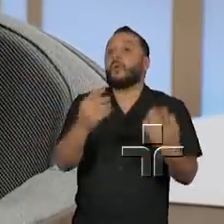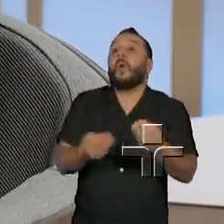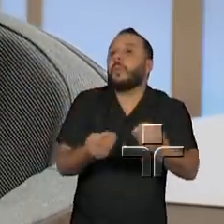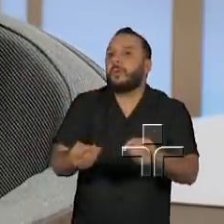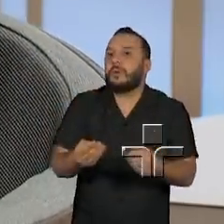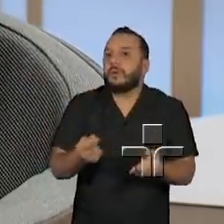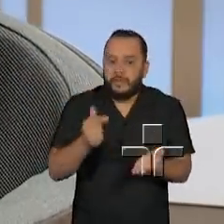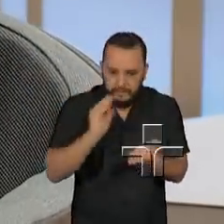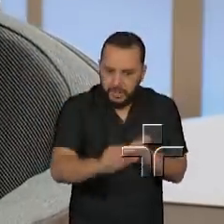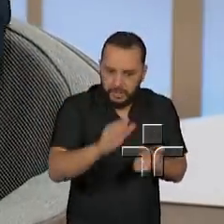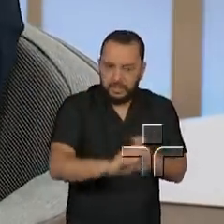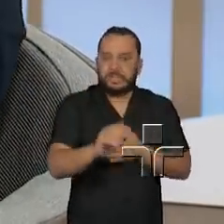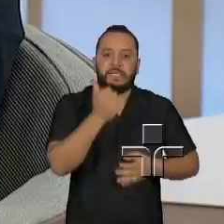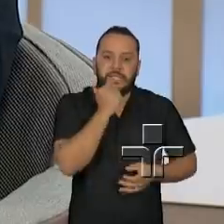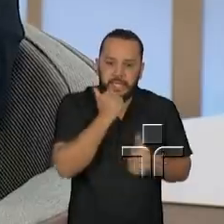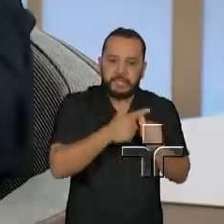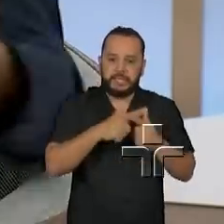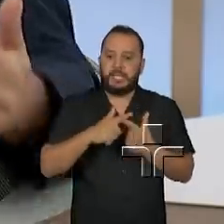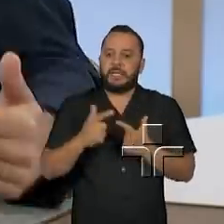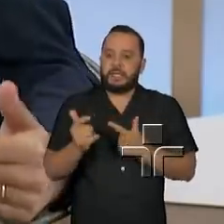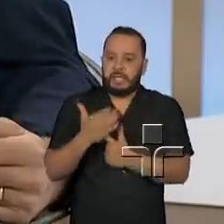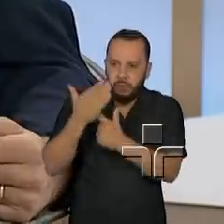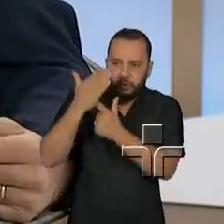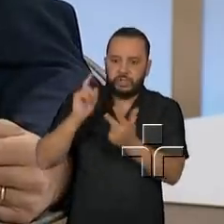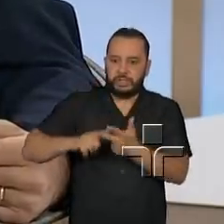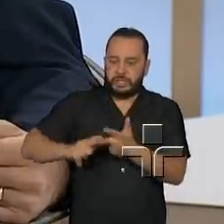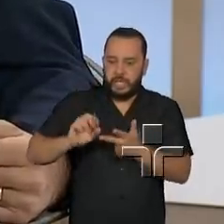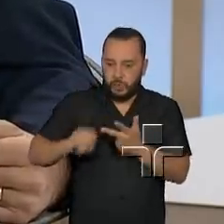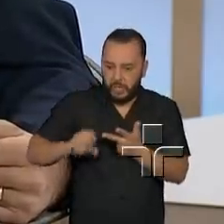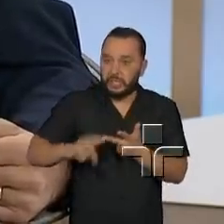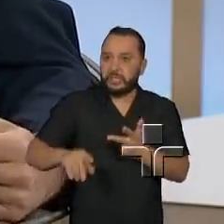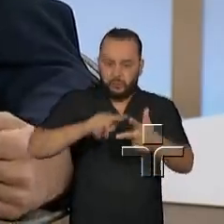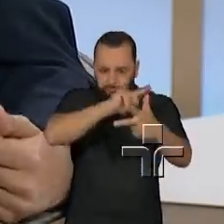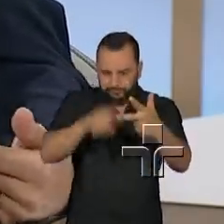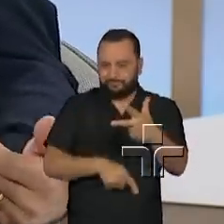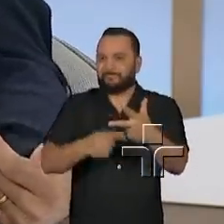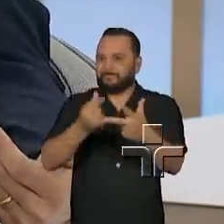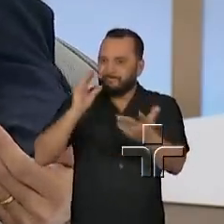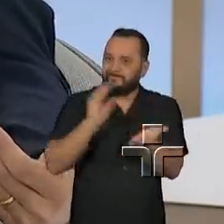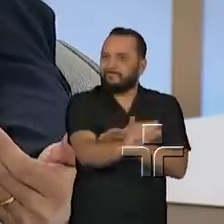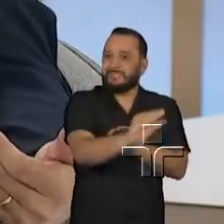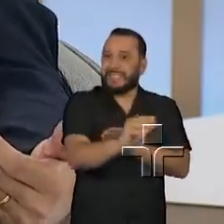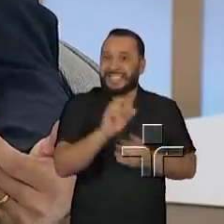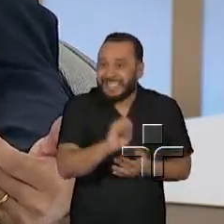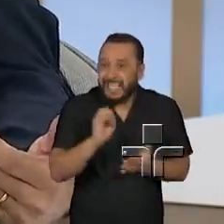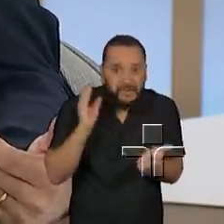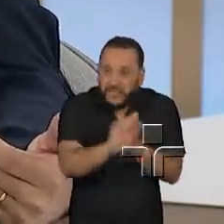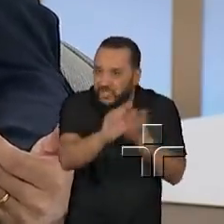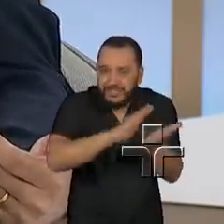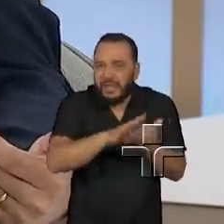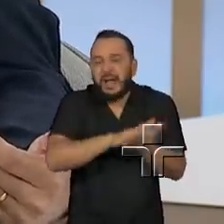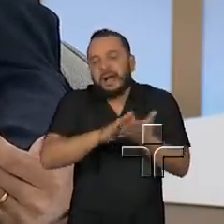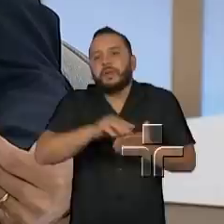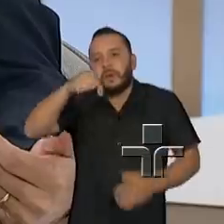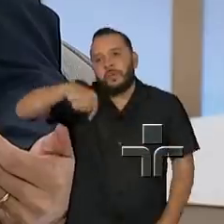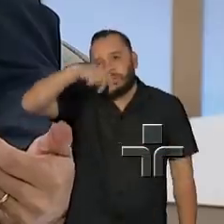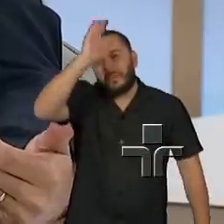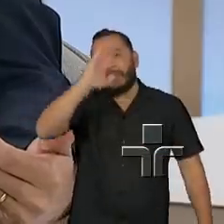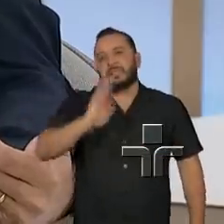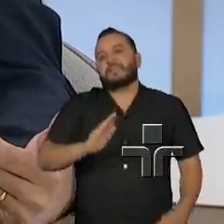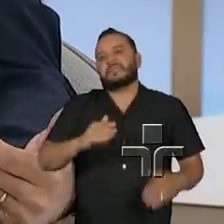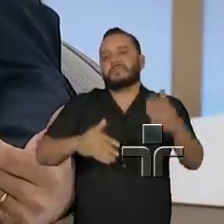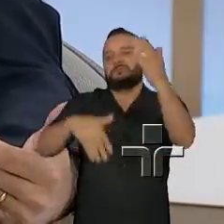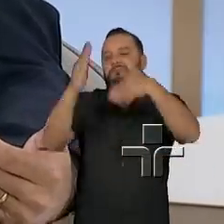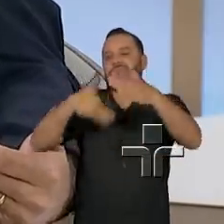tecnologia e educação, nós vamos conseguir fazer isso. Se não fizermos, teremos uma inércia muito grande. E aí o país pode deixar de ser uma grande promessa